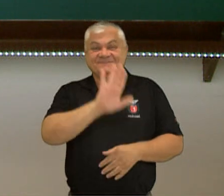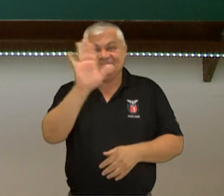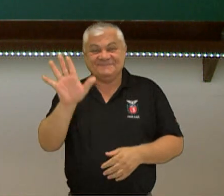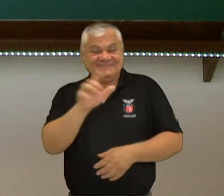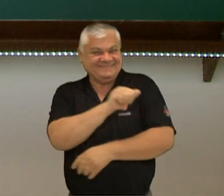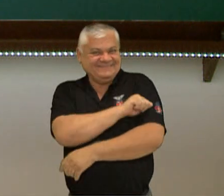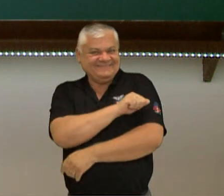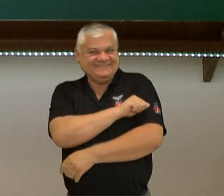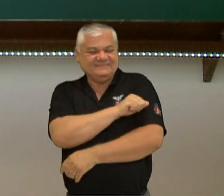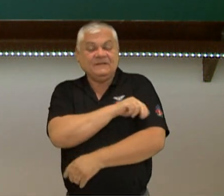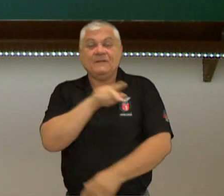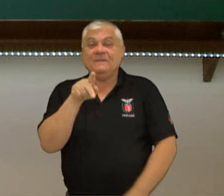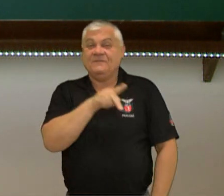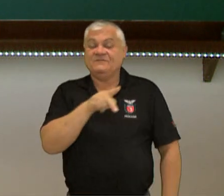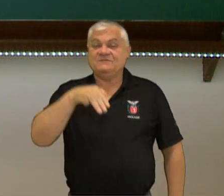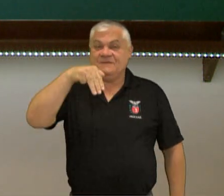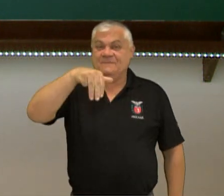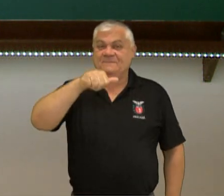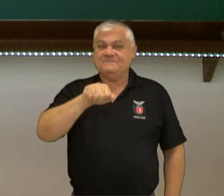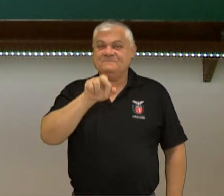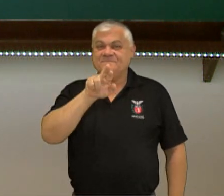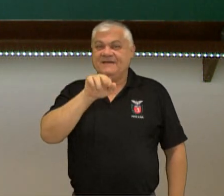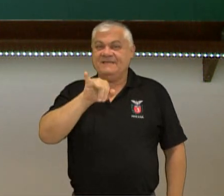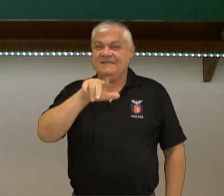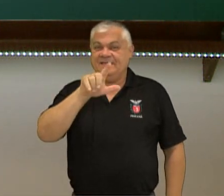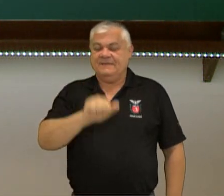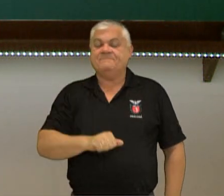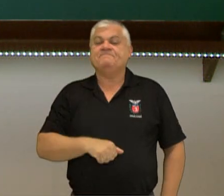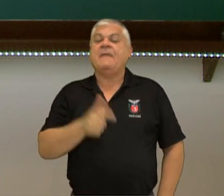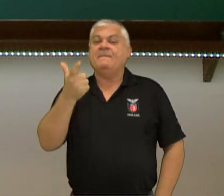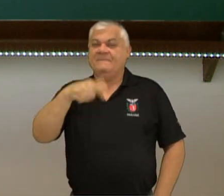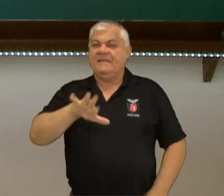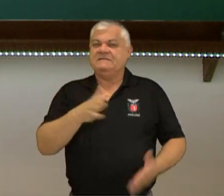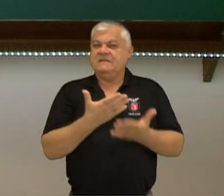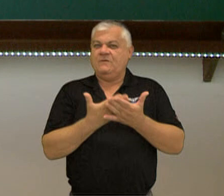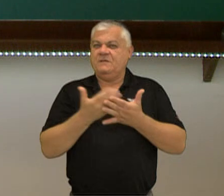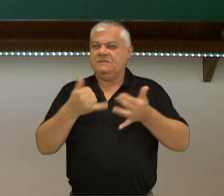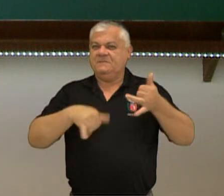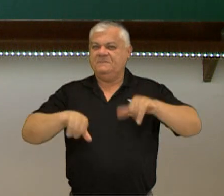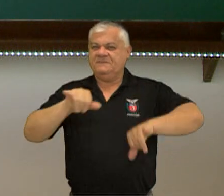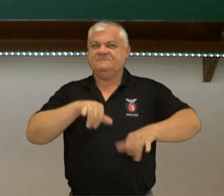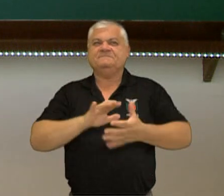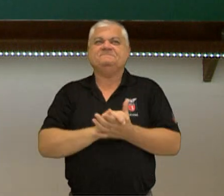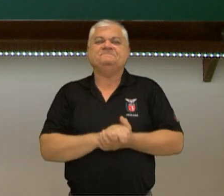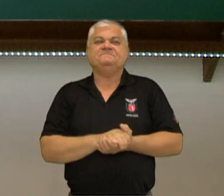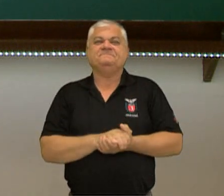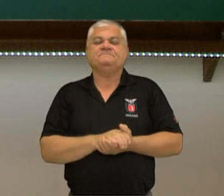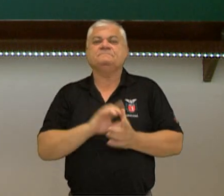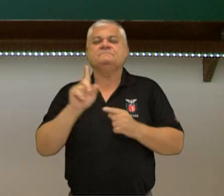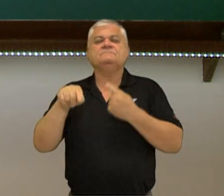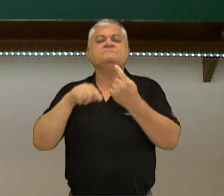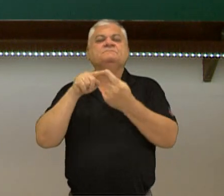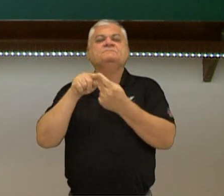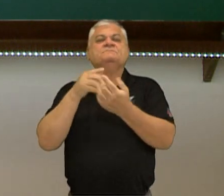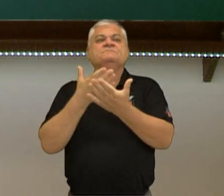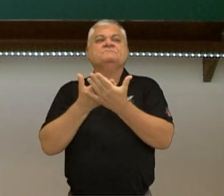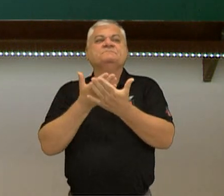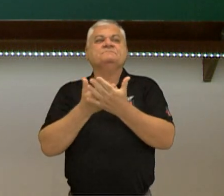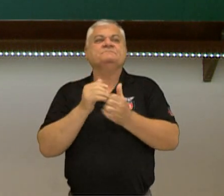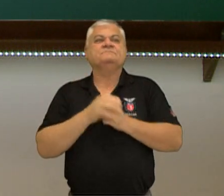Olá, alunos! Eu sou a professora Marília e vamos para mais uma aula de Química. Os objetivos da aula de